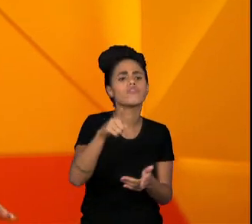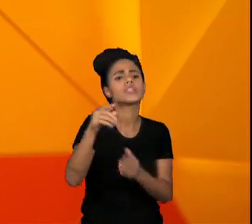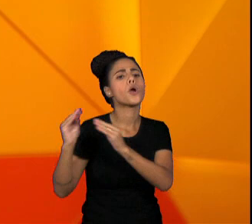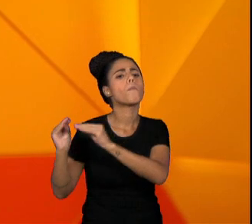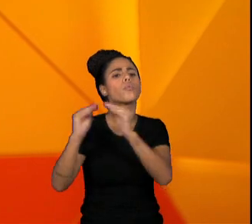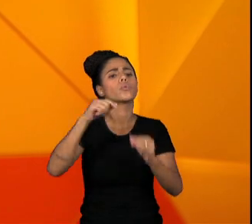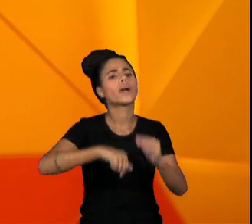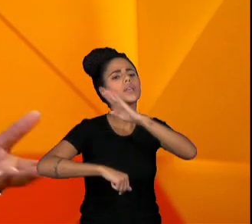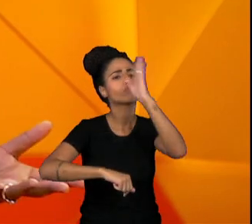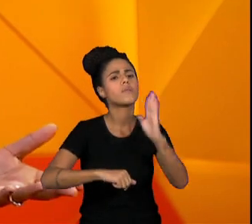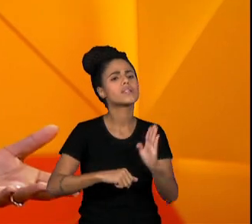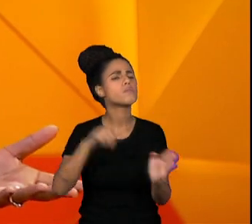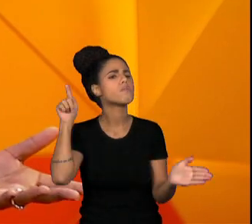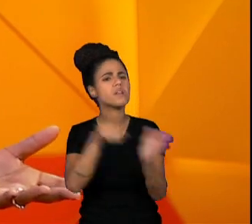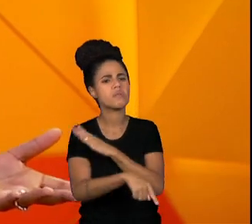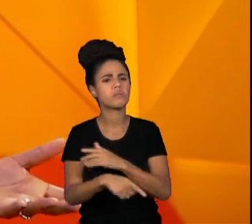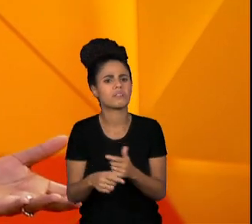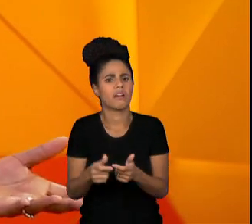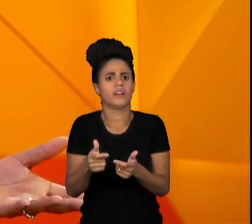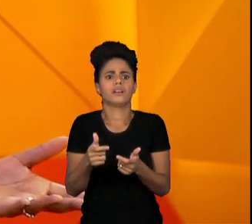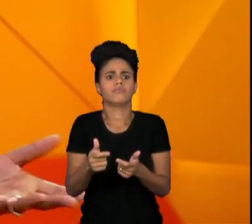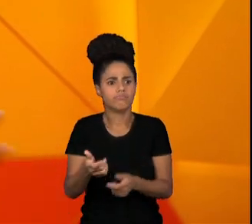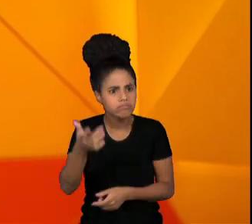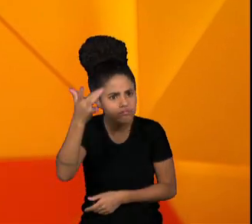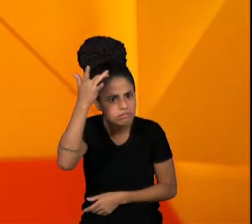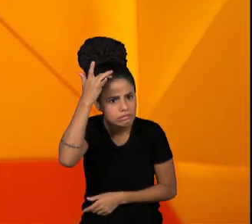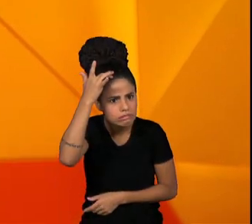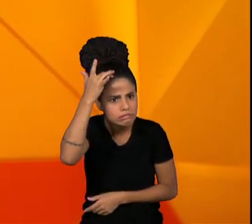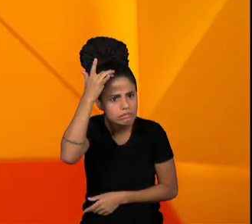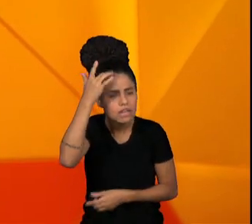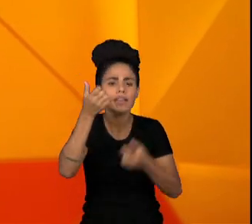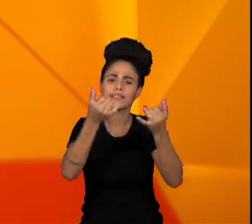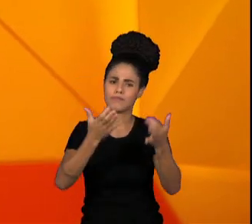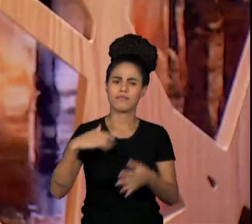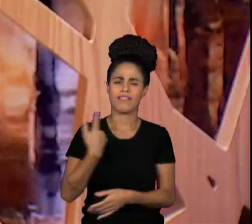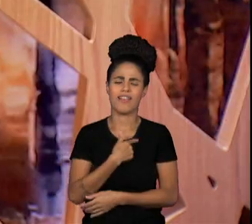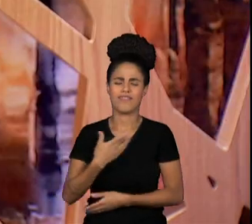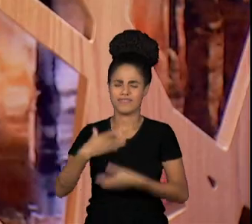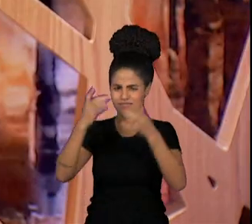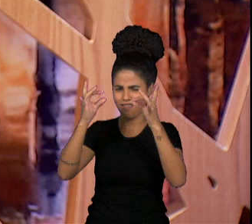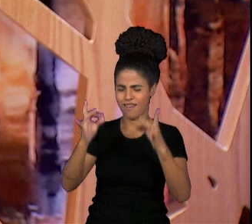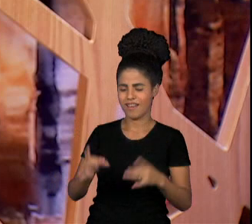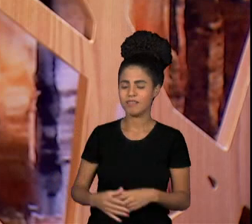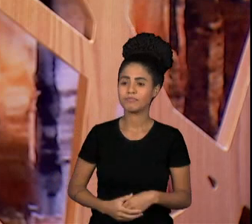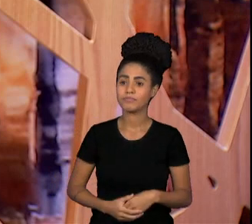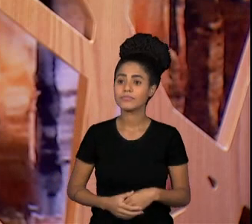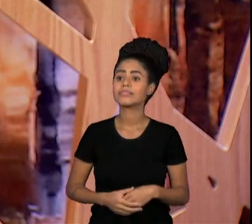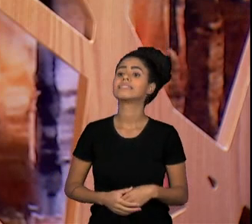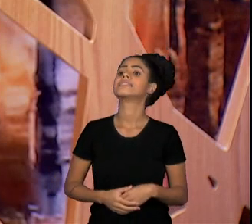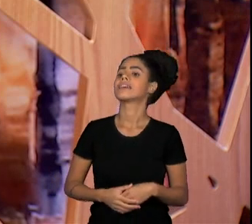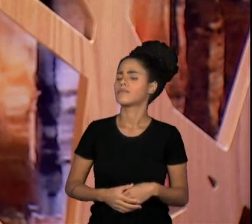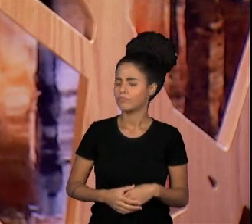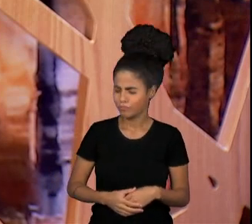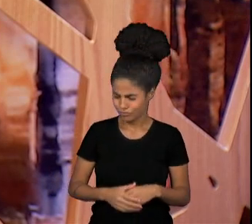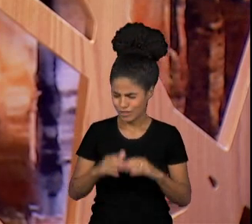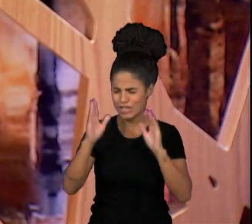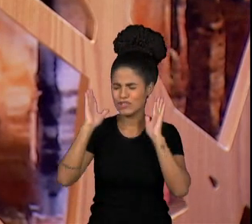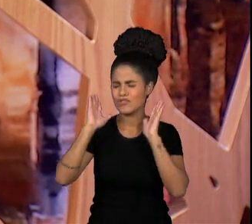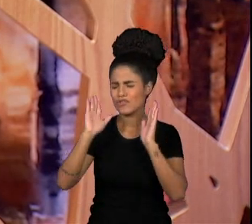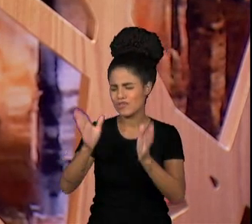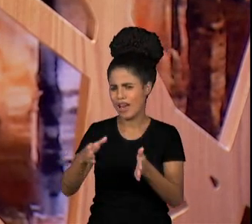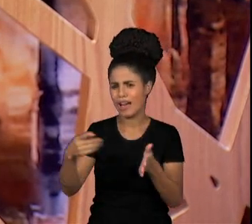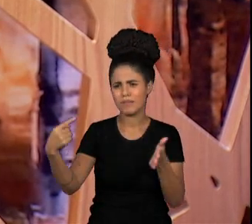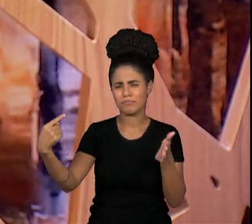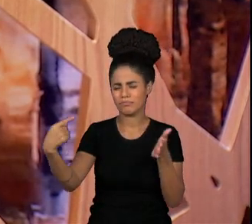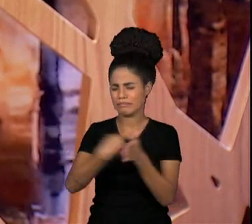algumas perguntas absurdas com relação a esse continente. Fala um pouco para a gente. Olha, já ouvi muitas